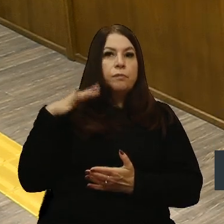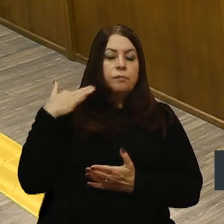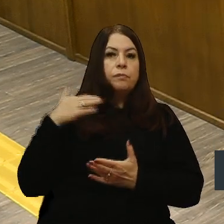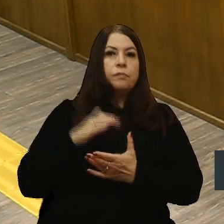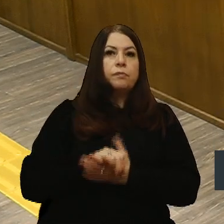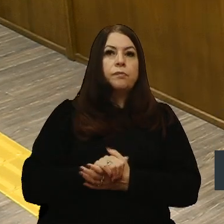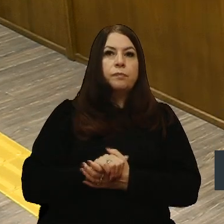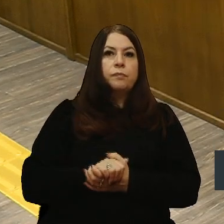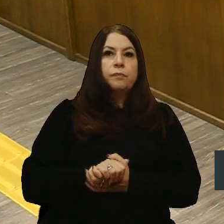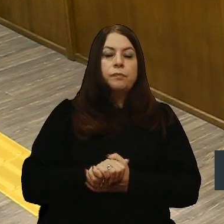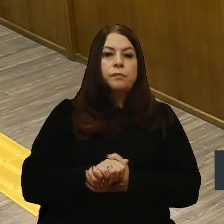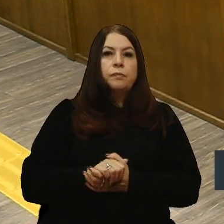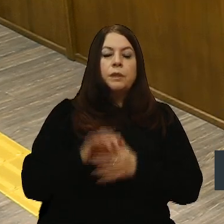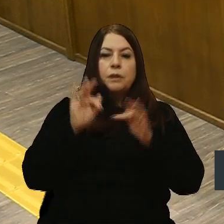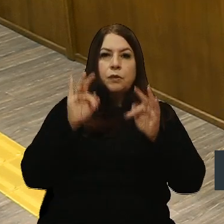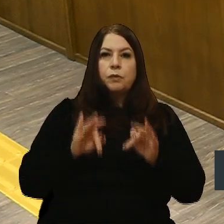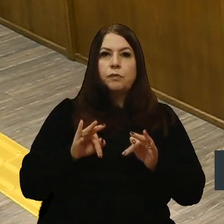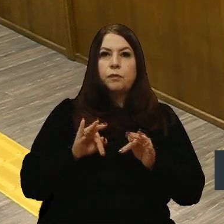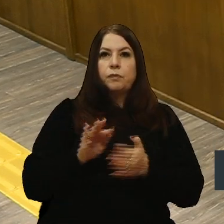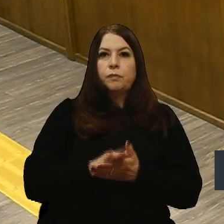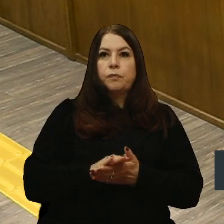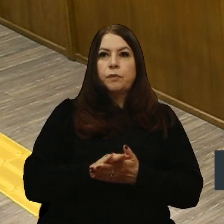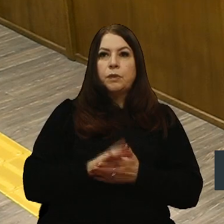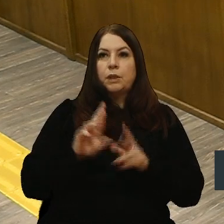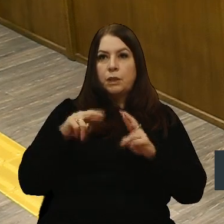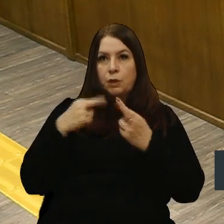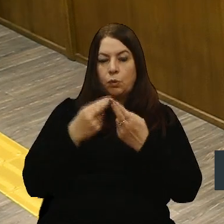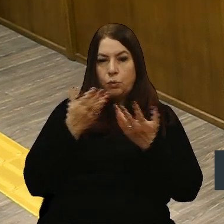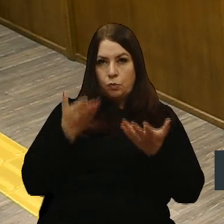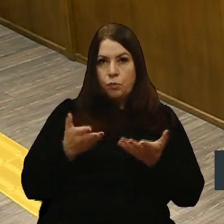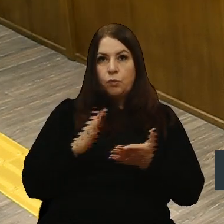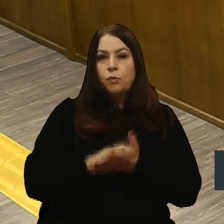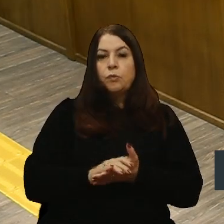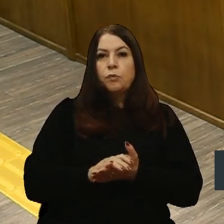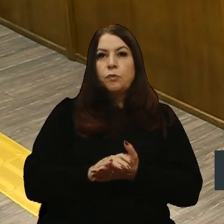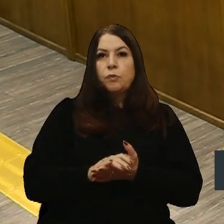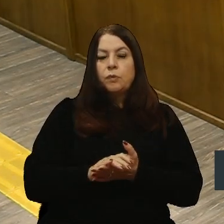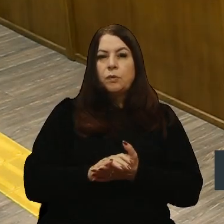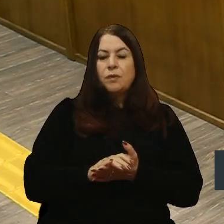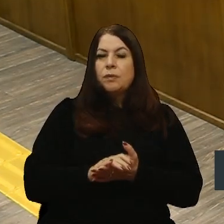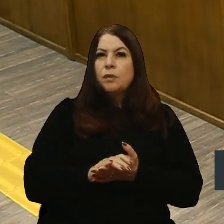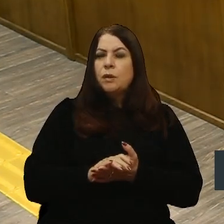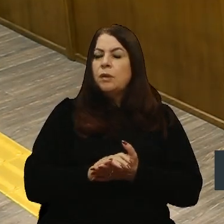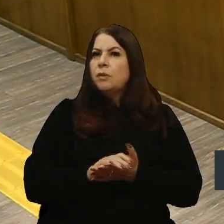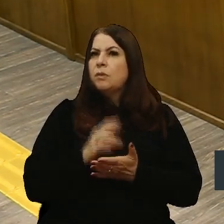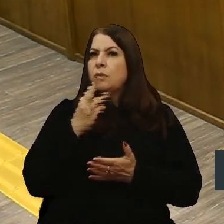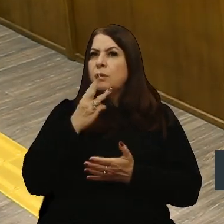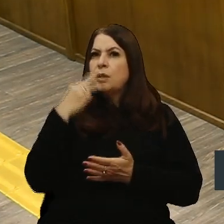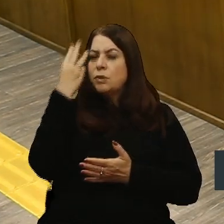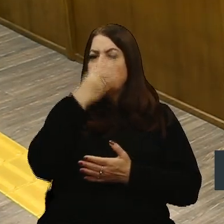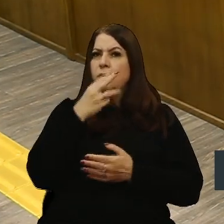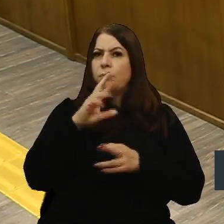Andressa Marques. Encerrado o grande expediente, e com mais 3 horas de sessão,